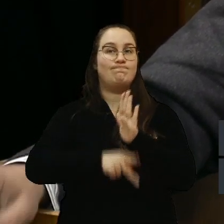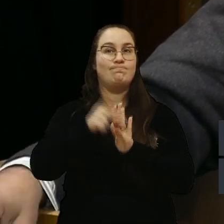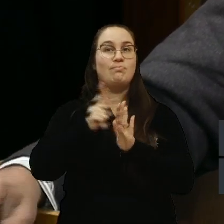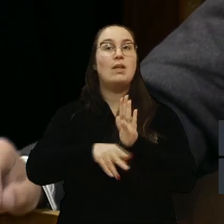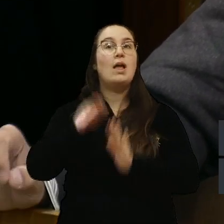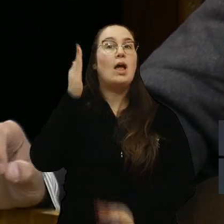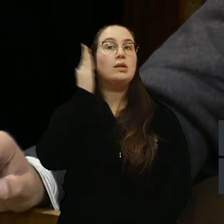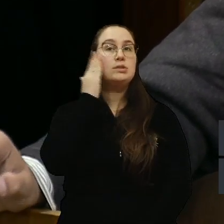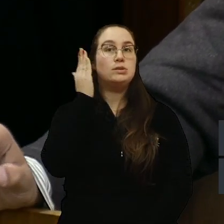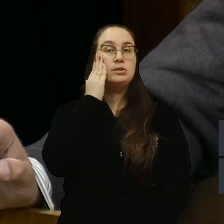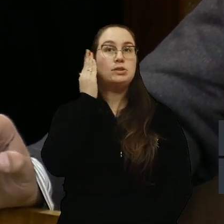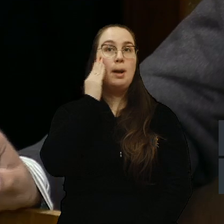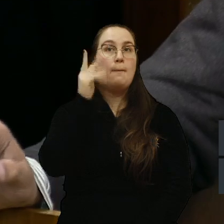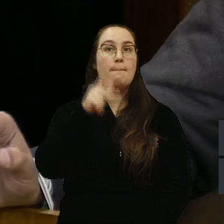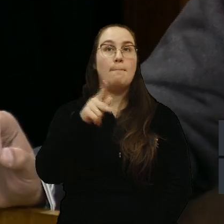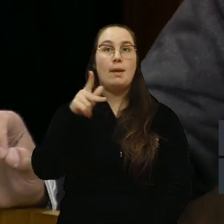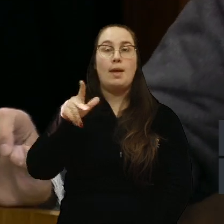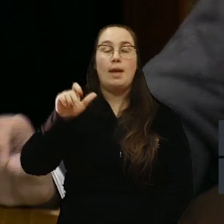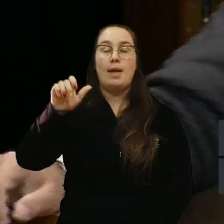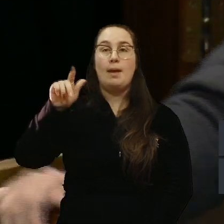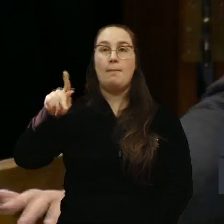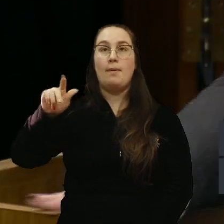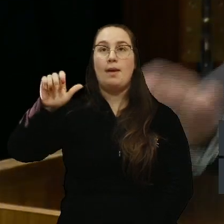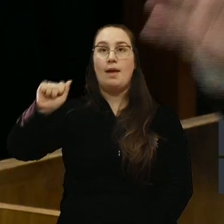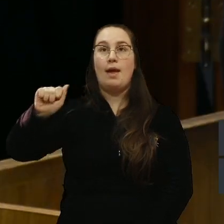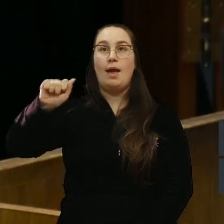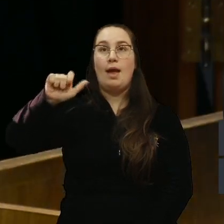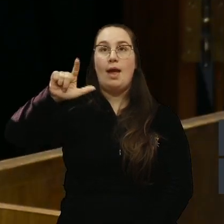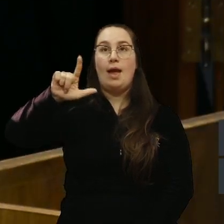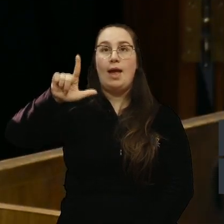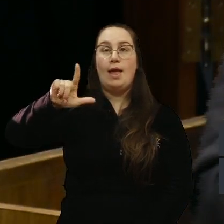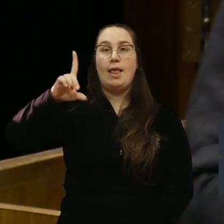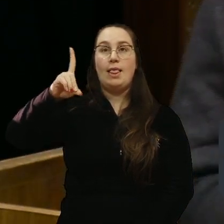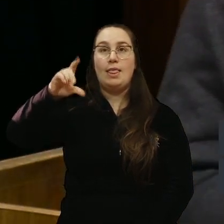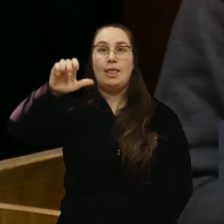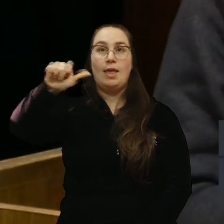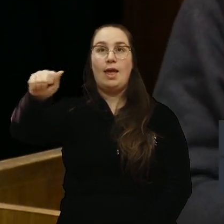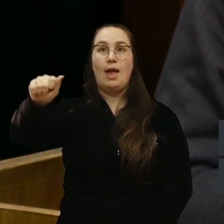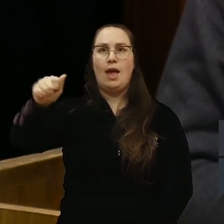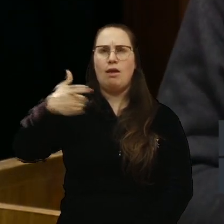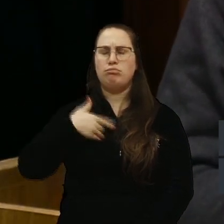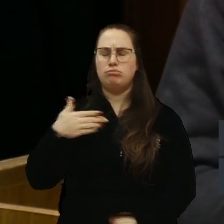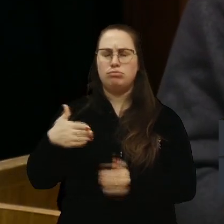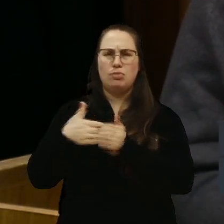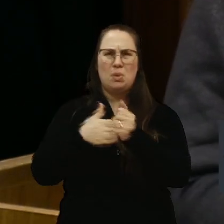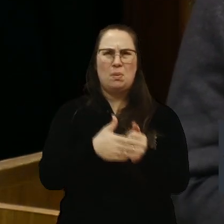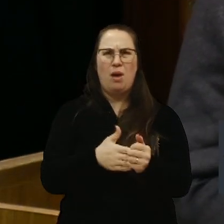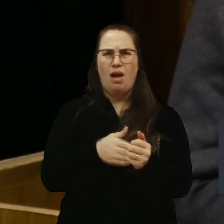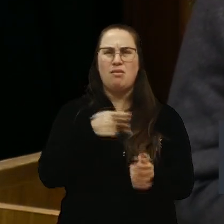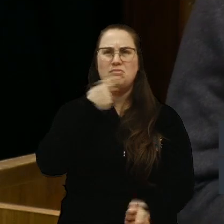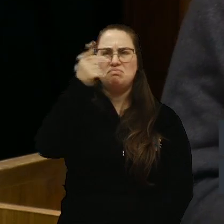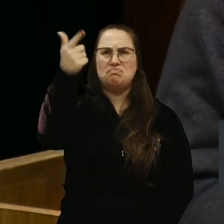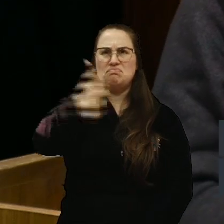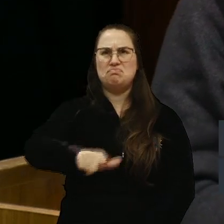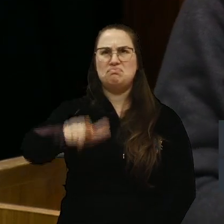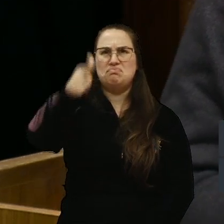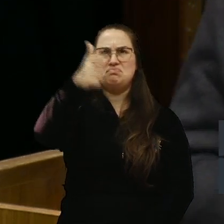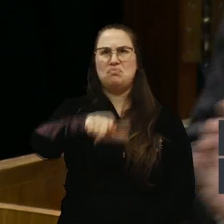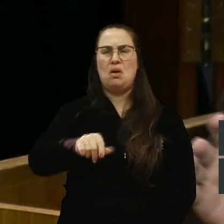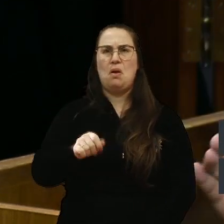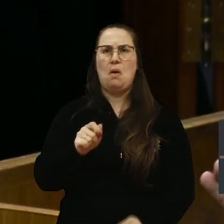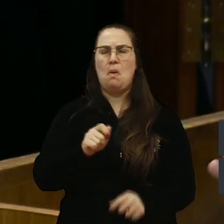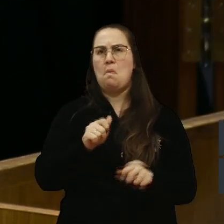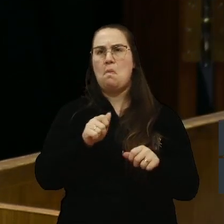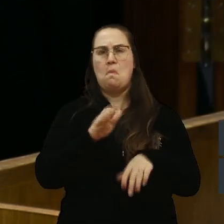saber, PPA, LDA e LOA. E aí as pessoas que estão me acompanhando vão ver a repetição do nosso